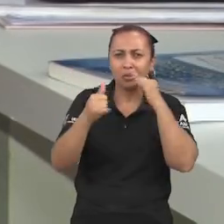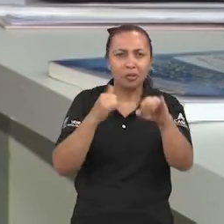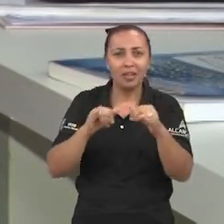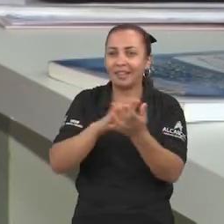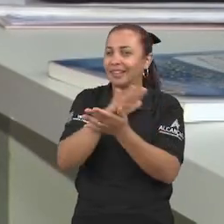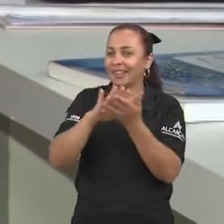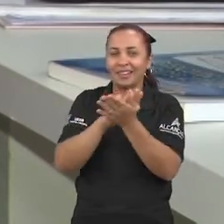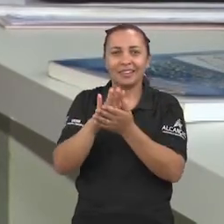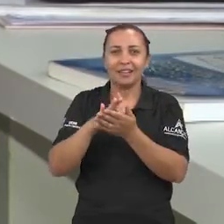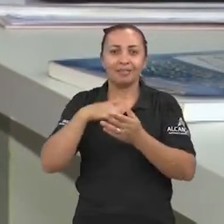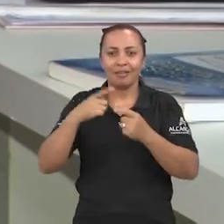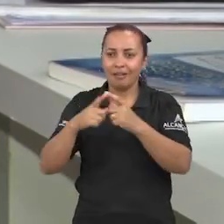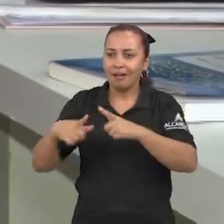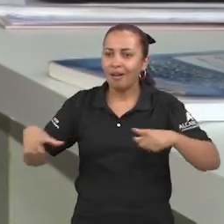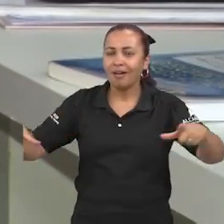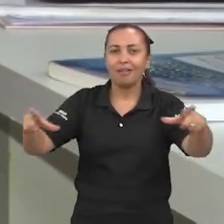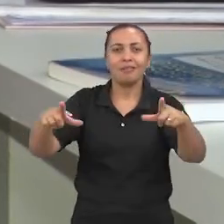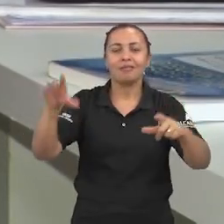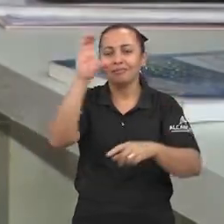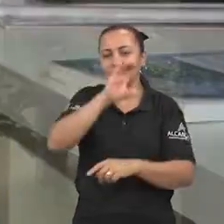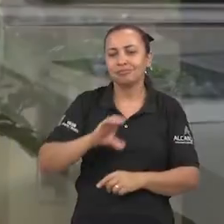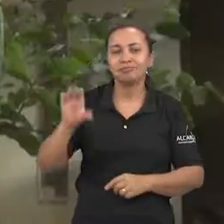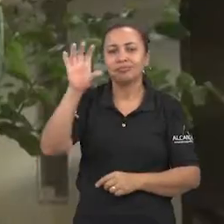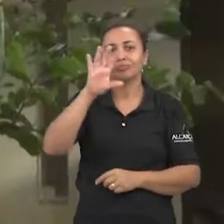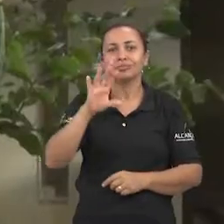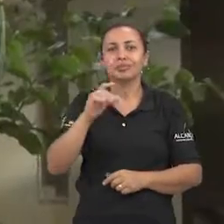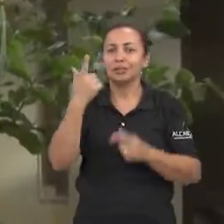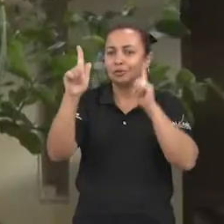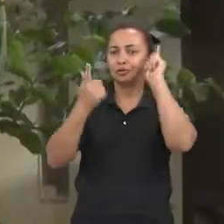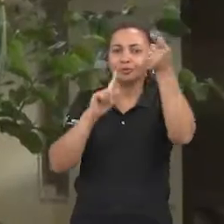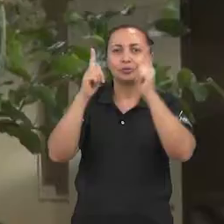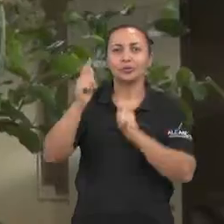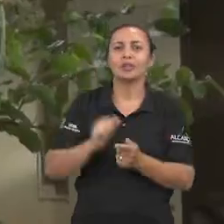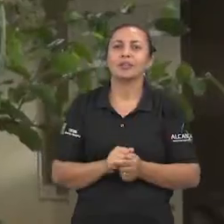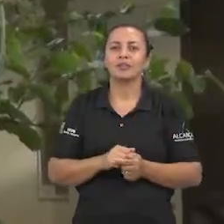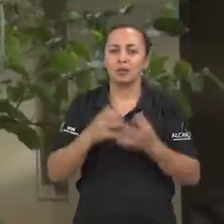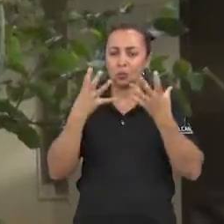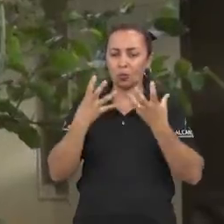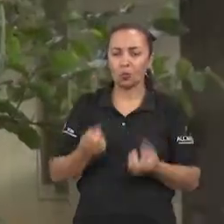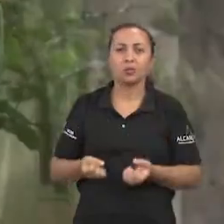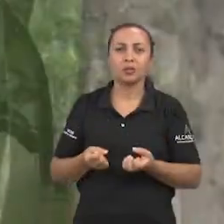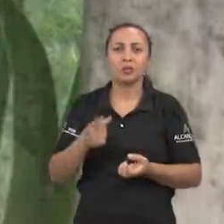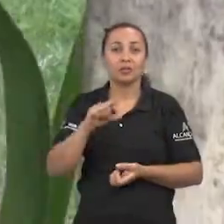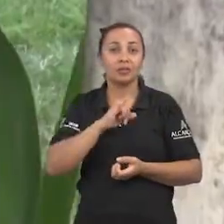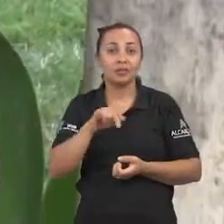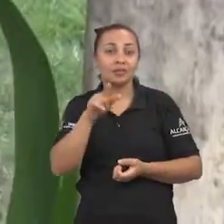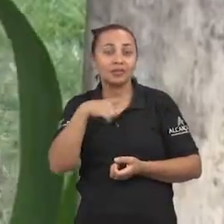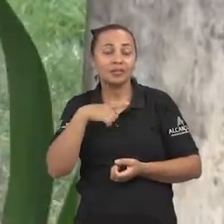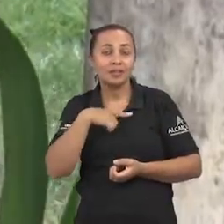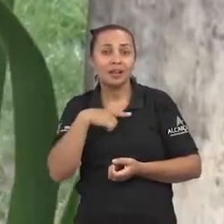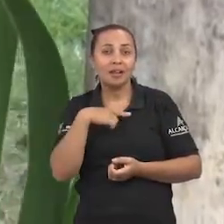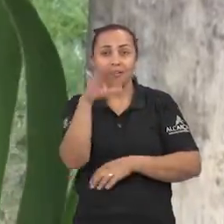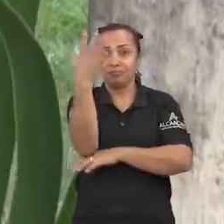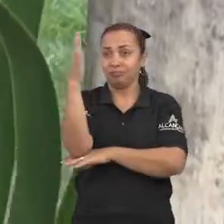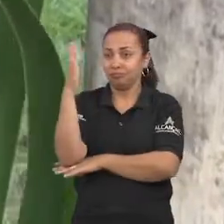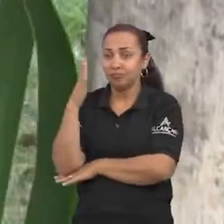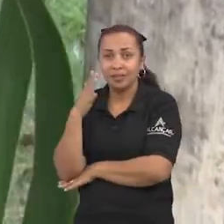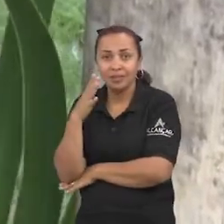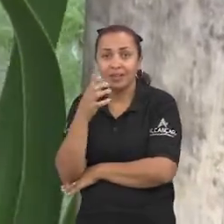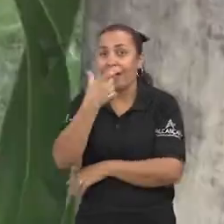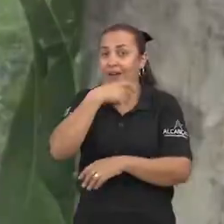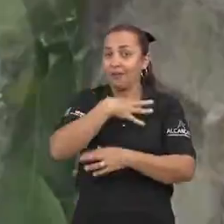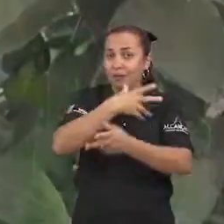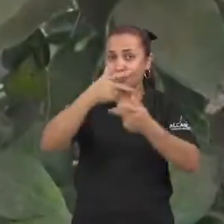ter uma área, numa região geográfica extremamente seca, você ter plantas